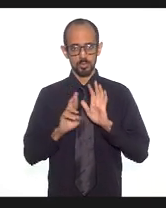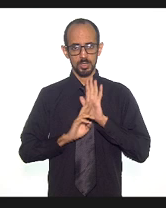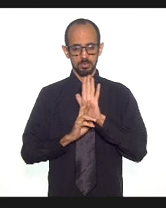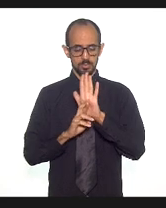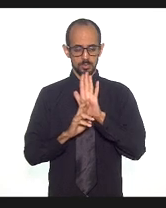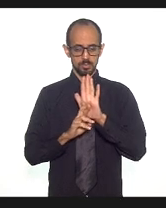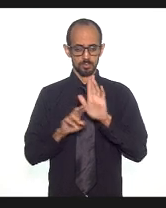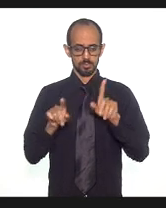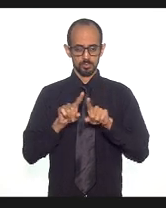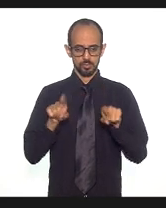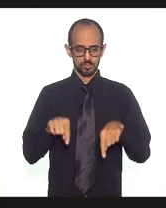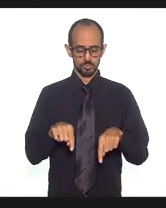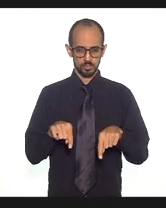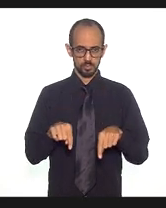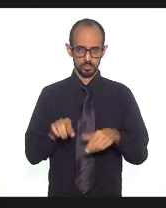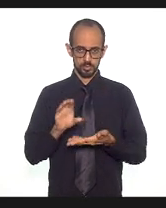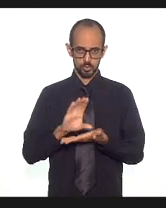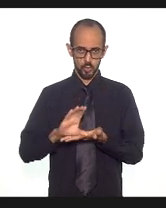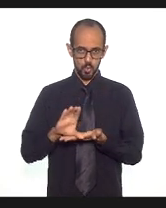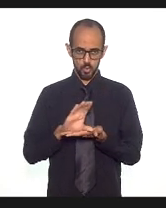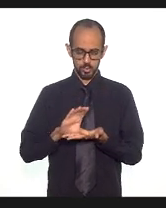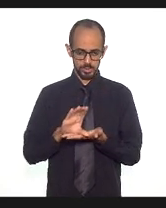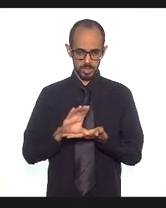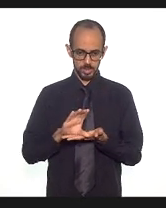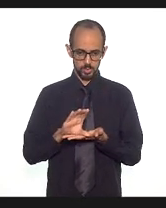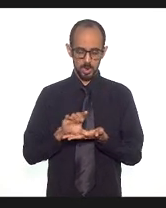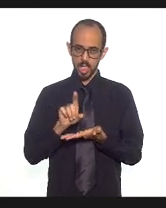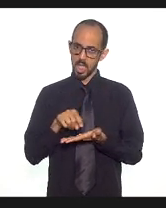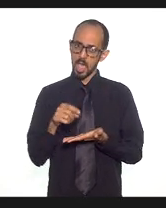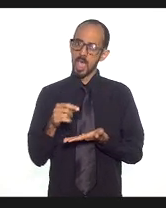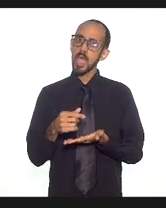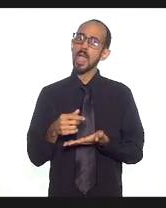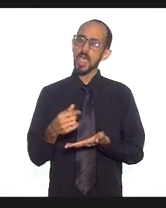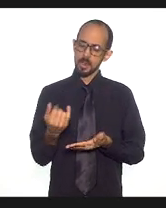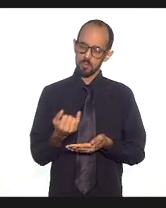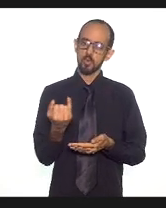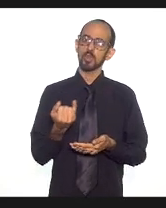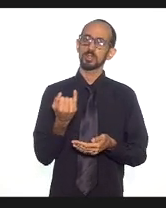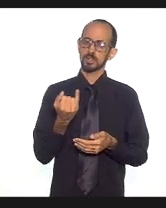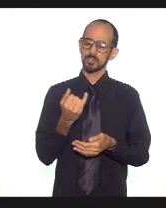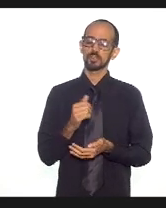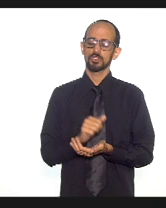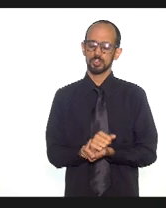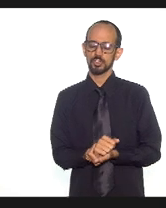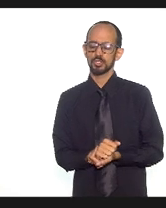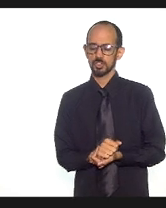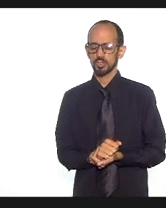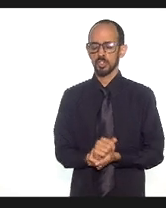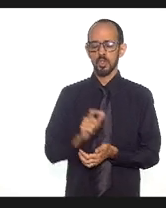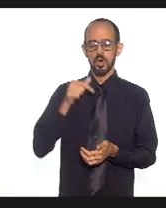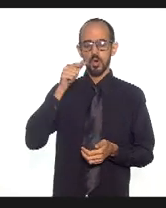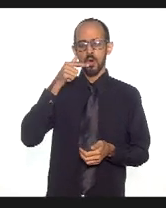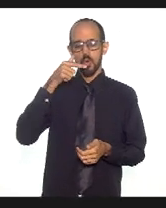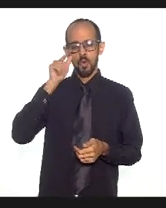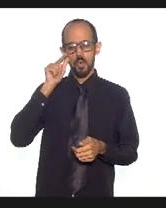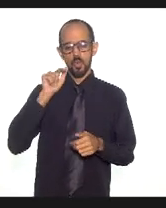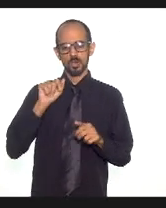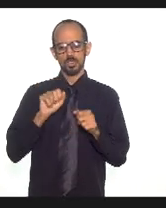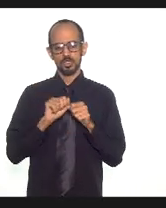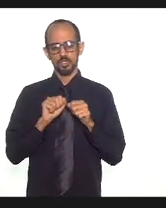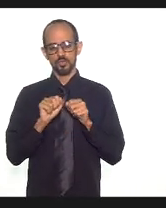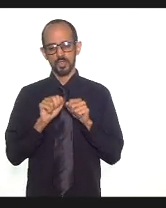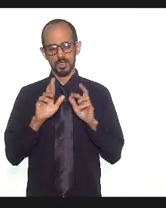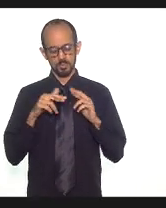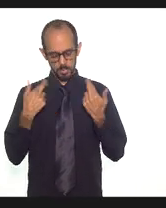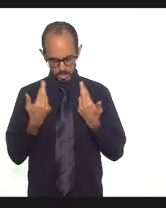dos servidores, né, no conselho, eu acho uma pauta extremamente razoável, né? Ontem tivemos uma reunião, isso foi